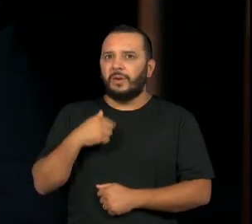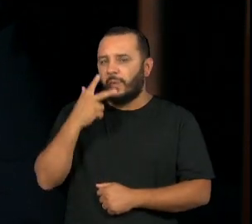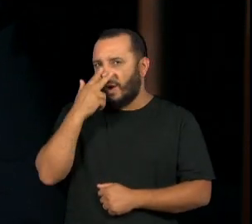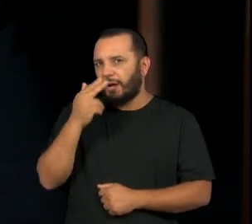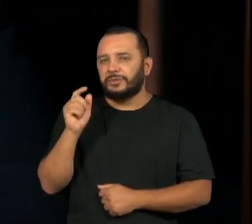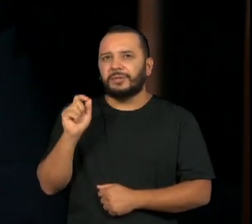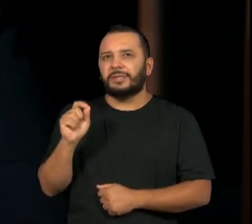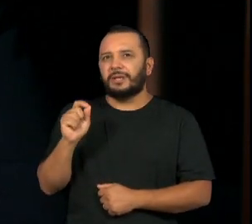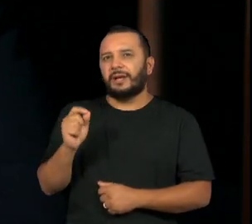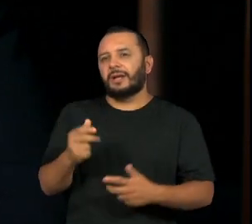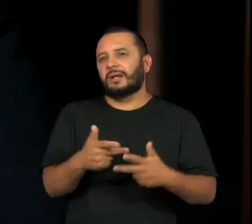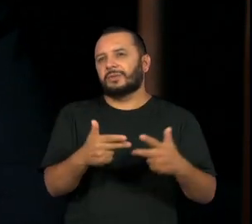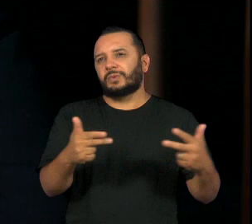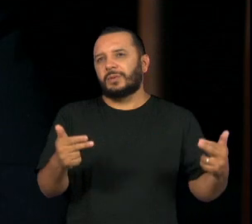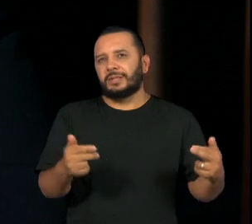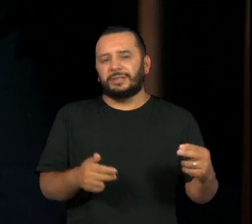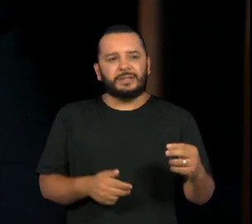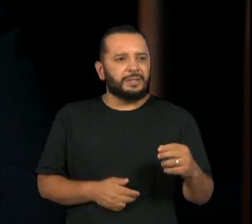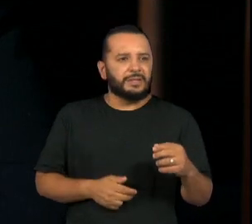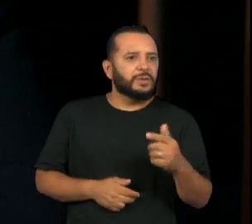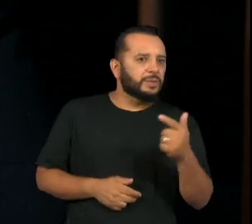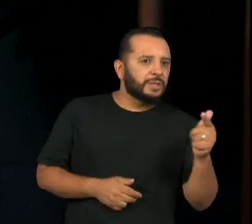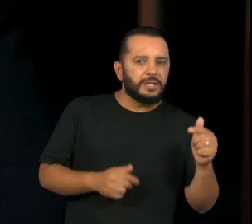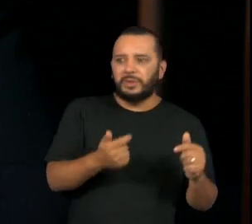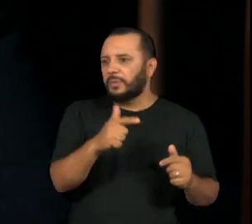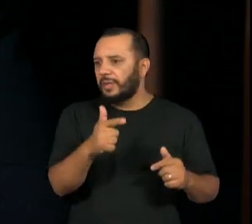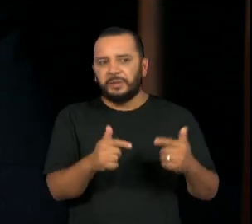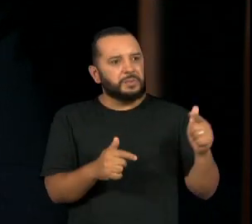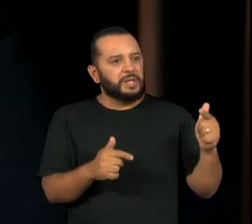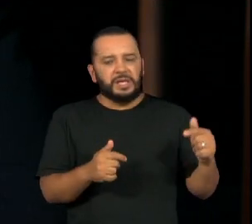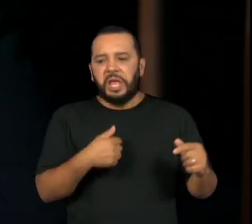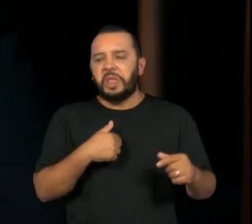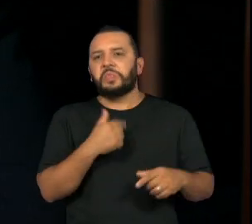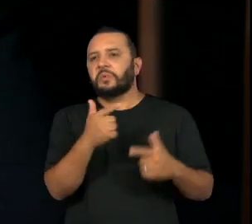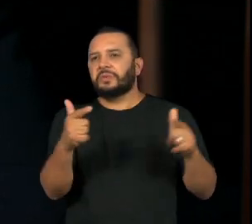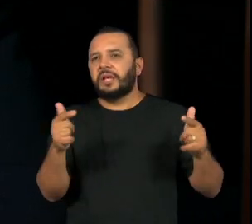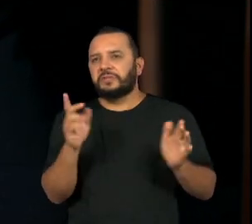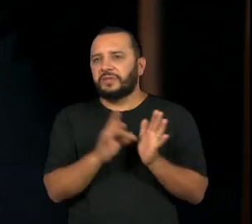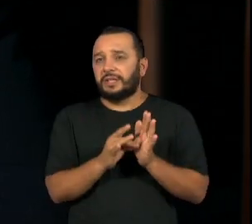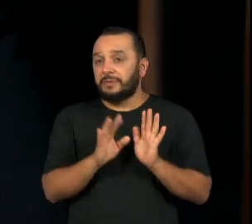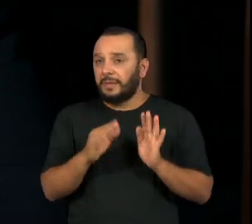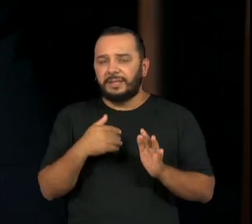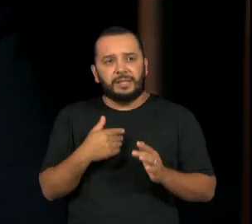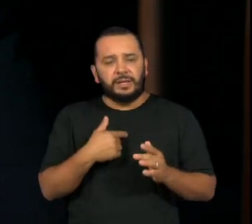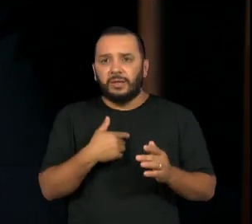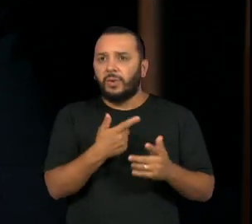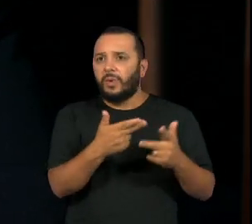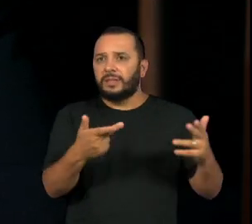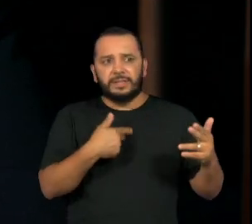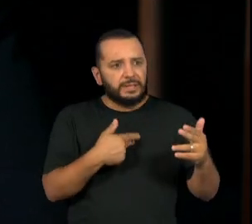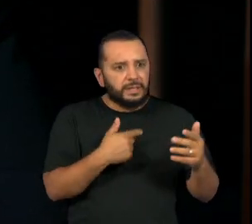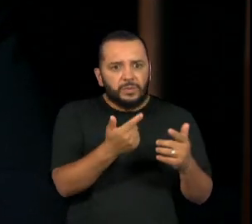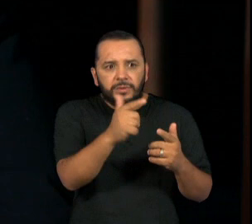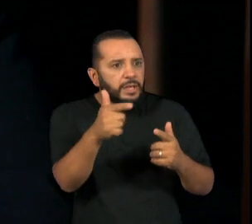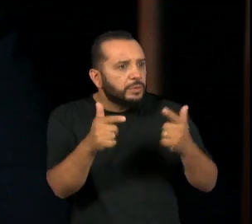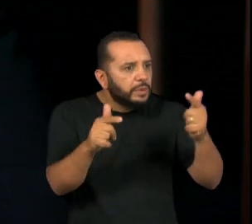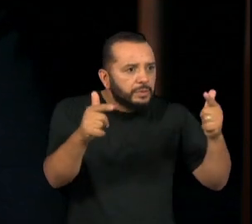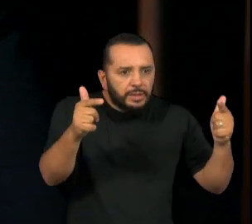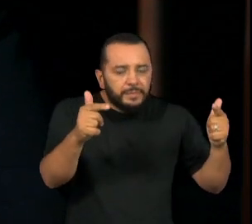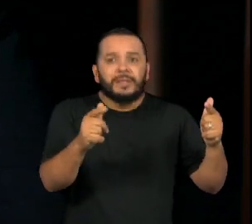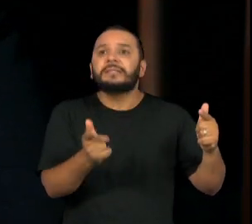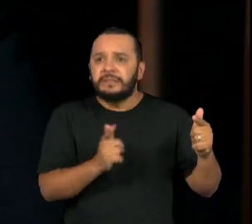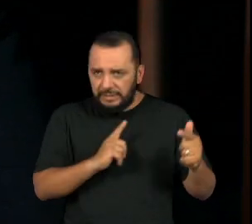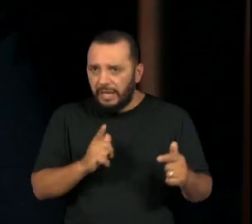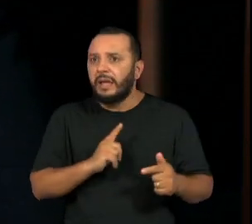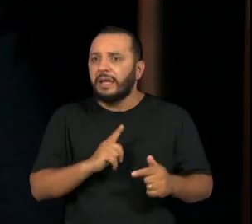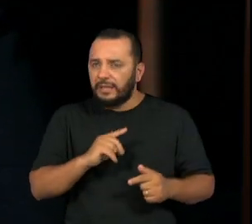que as coisas que não existem, não existem. Mas as coisas que não existem, existem. E não